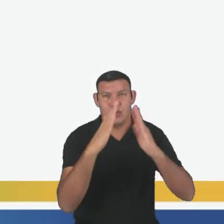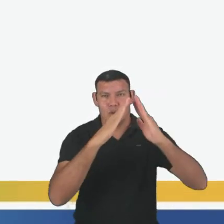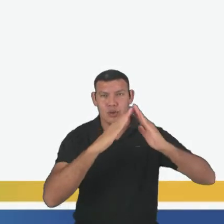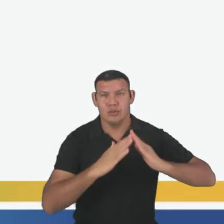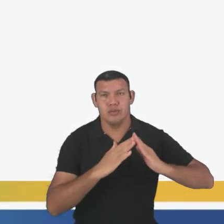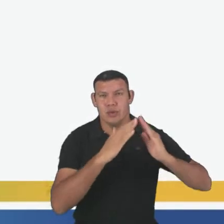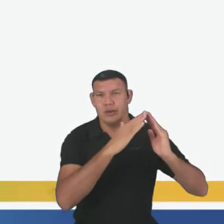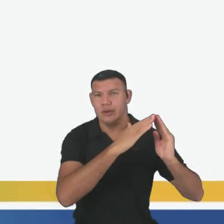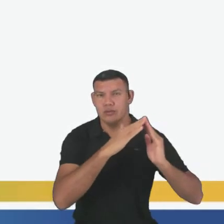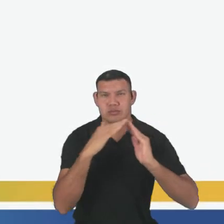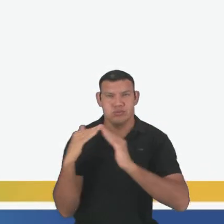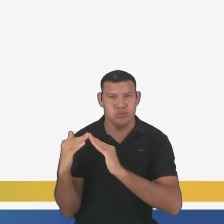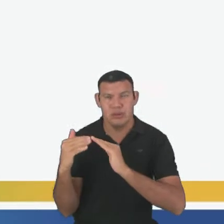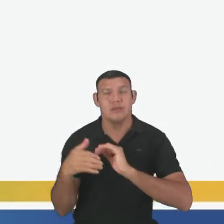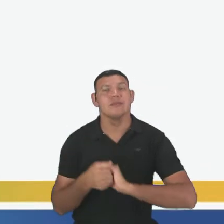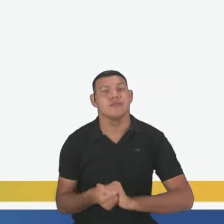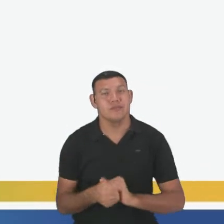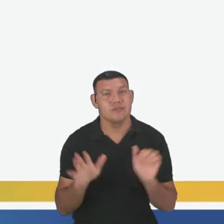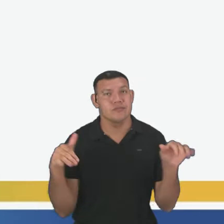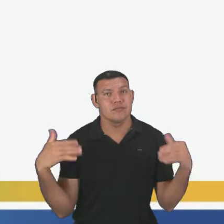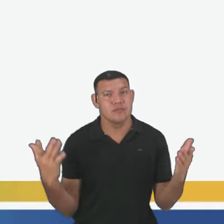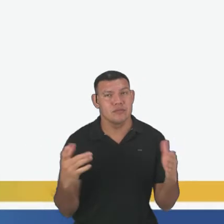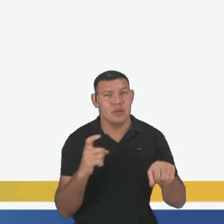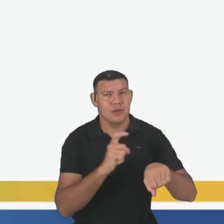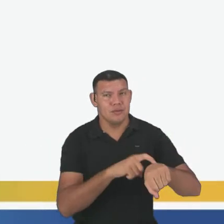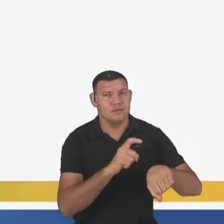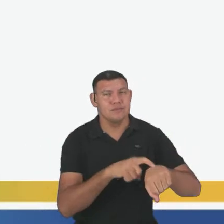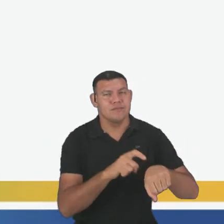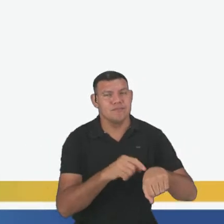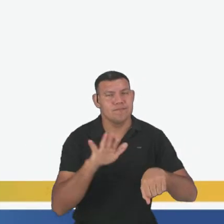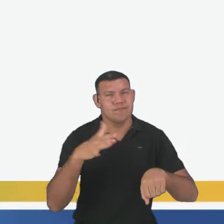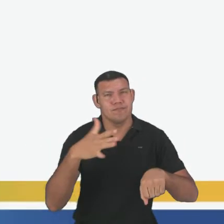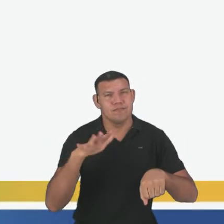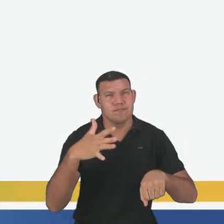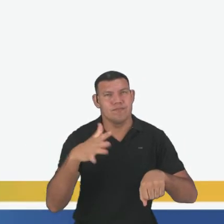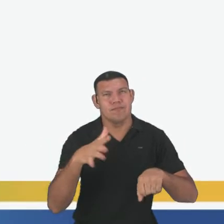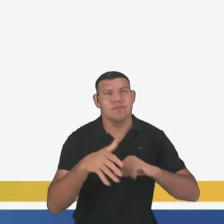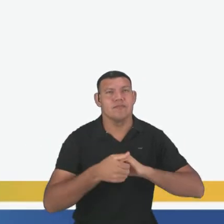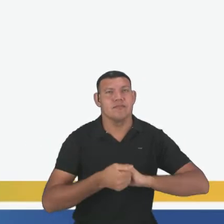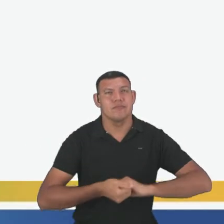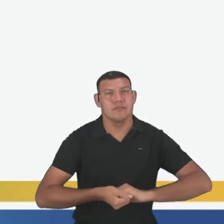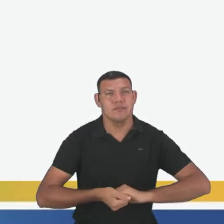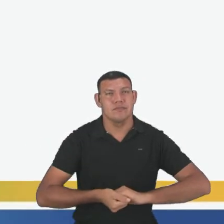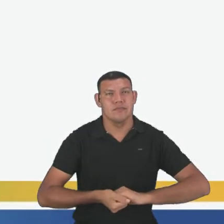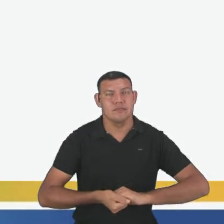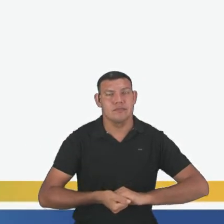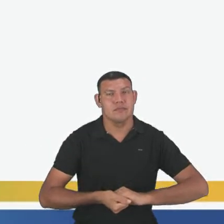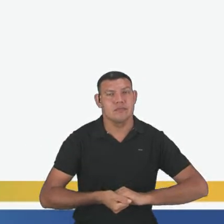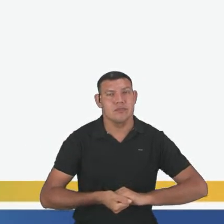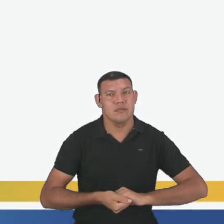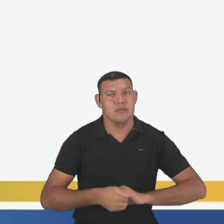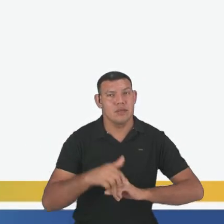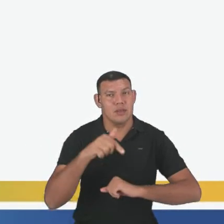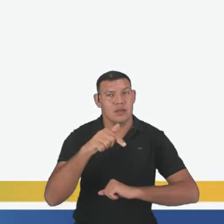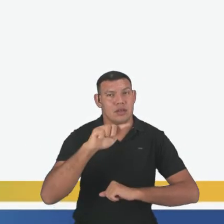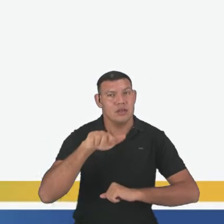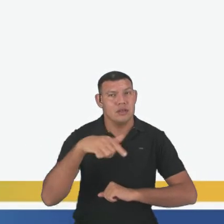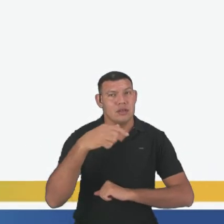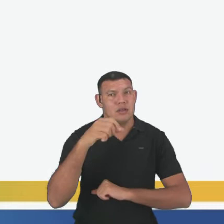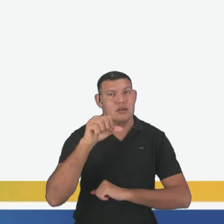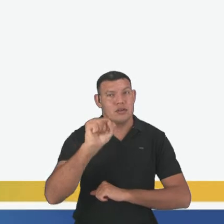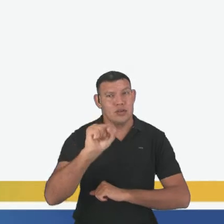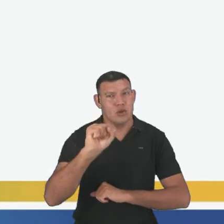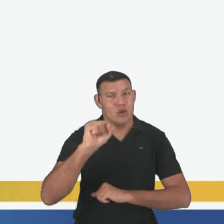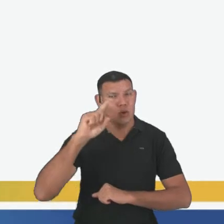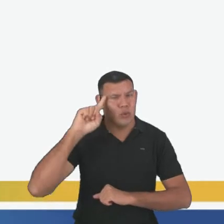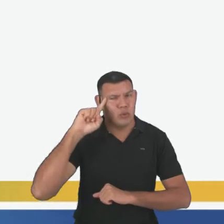grupo das pessoas. Estima-se que naquela época havia cerca de, olha só o detalhe, hein? Estamos falando de 7,8 bilhões